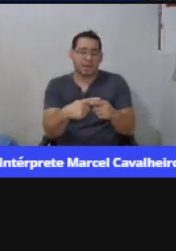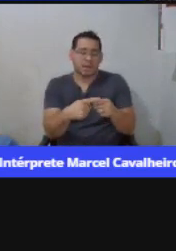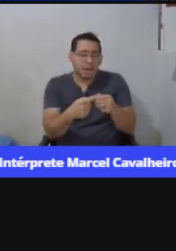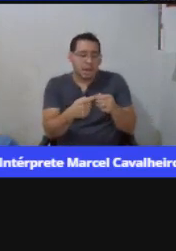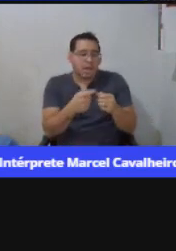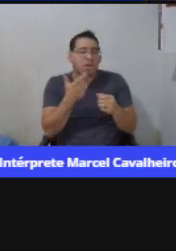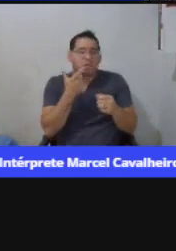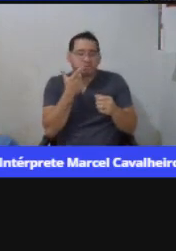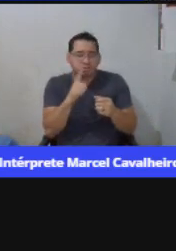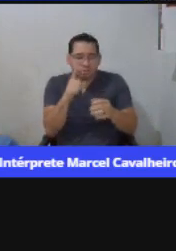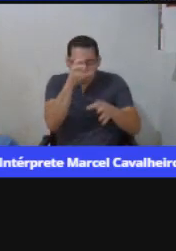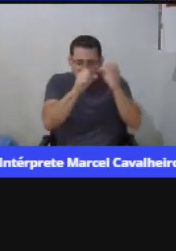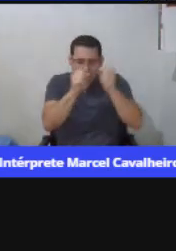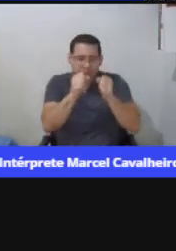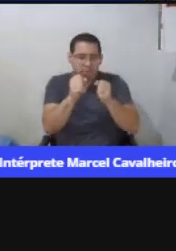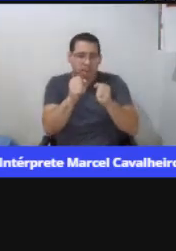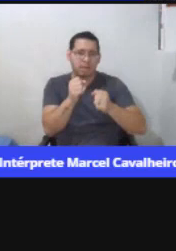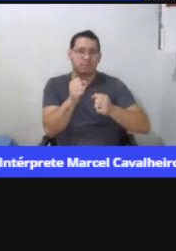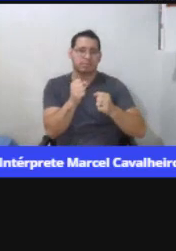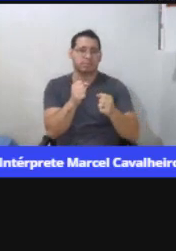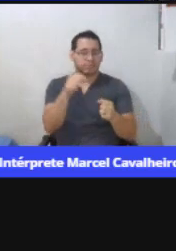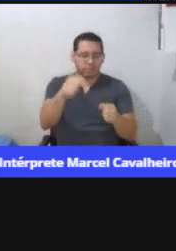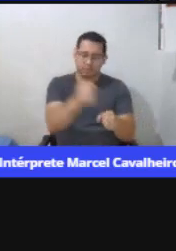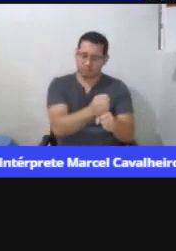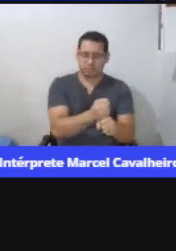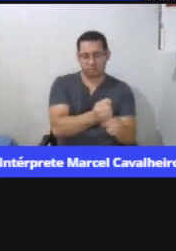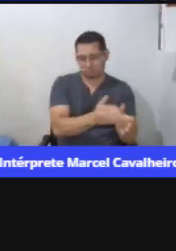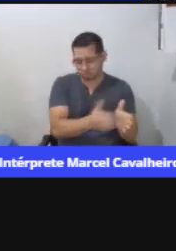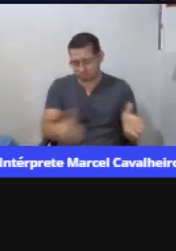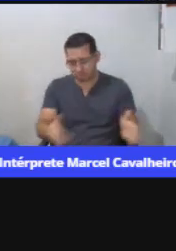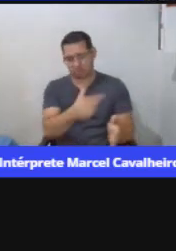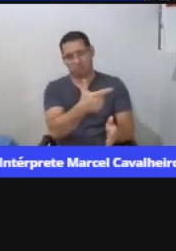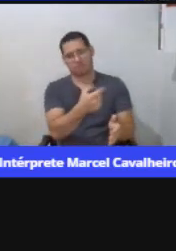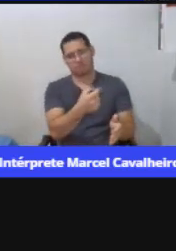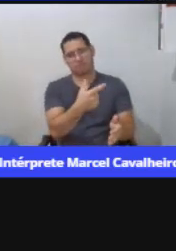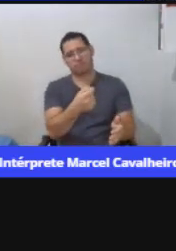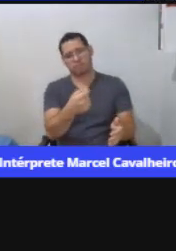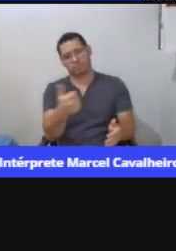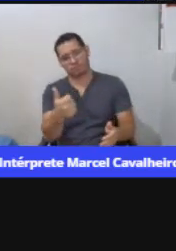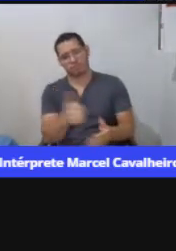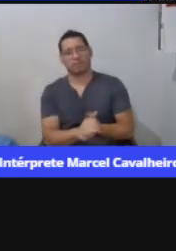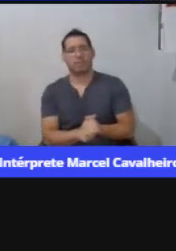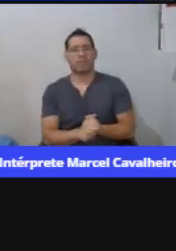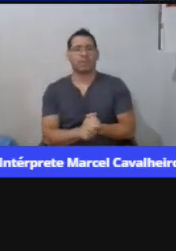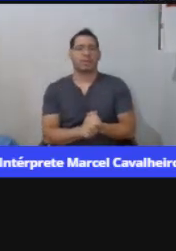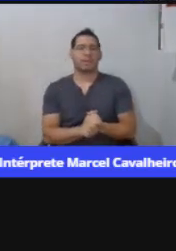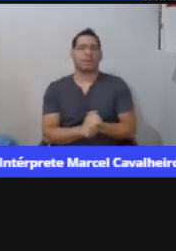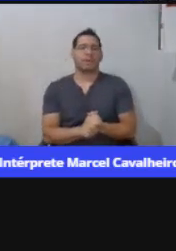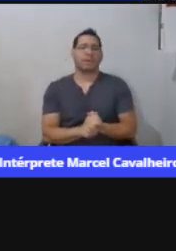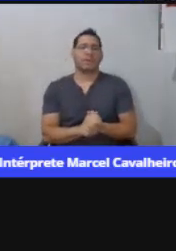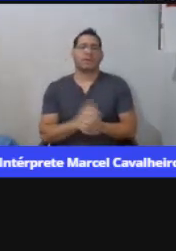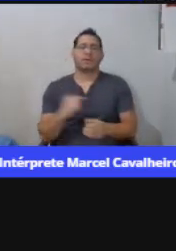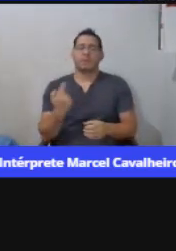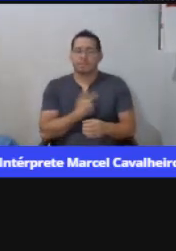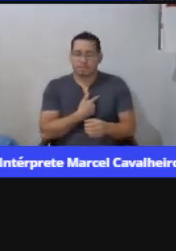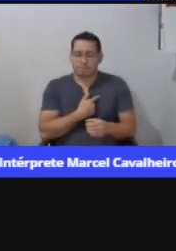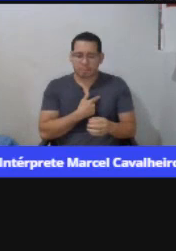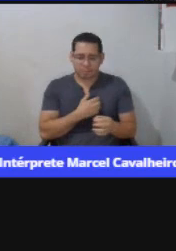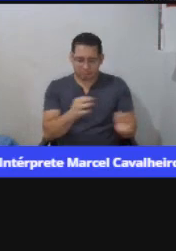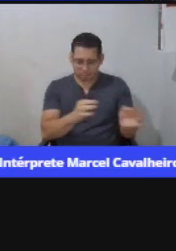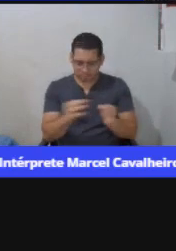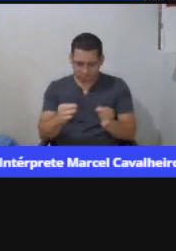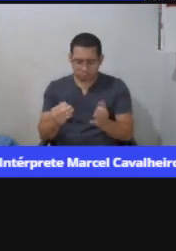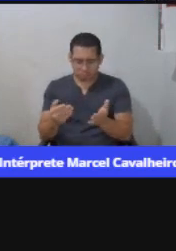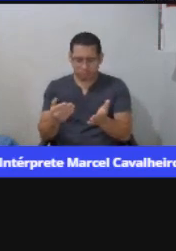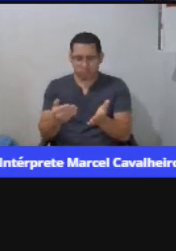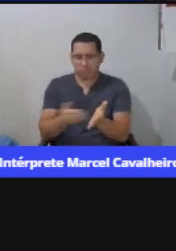reforço do ano letivo de 2021. Quando nós sentamos e elaboramos